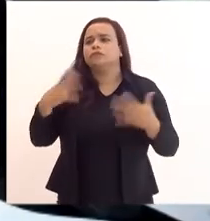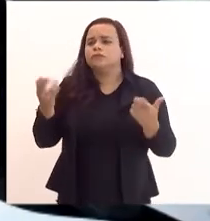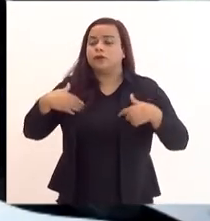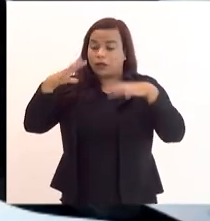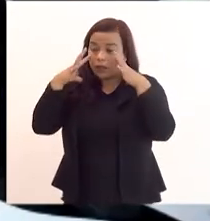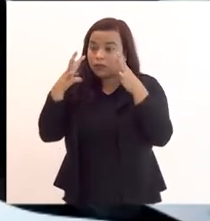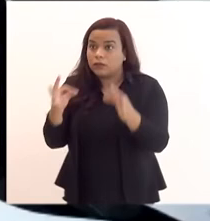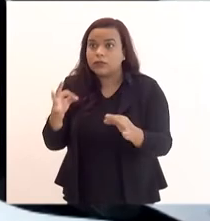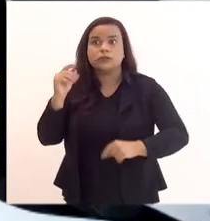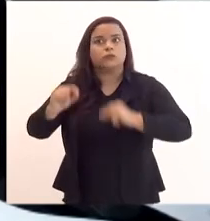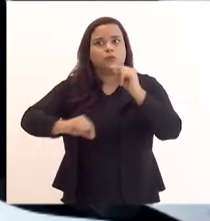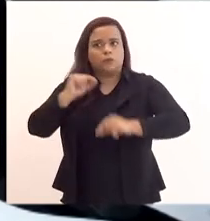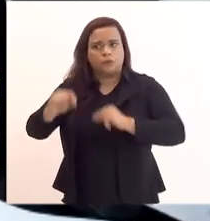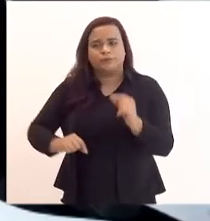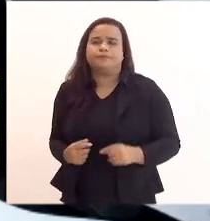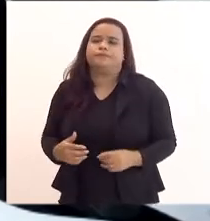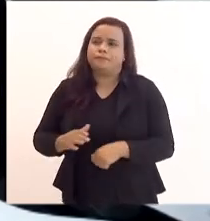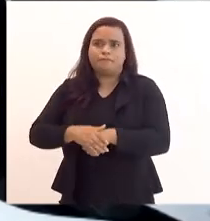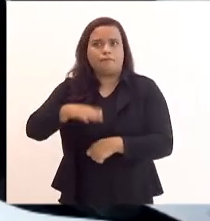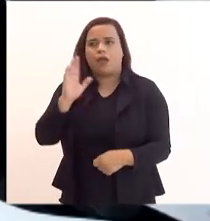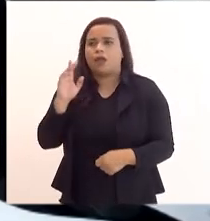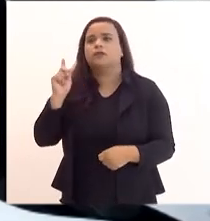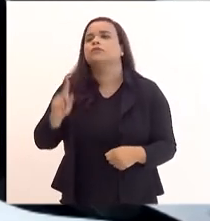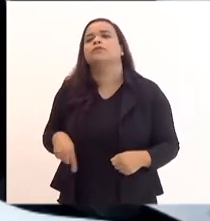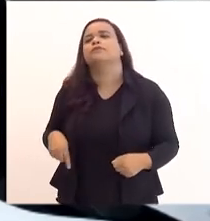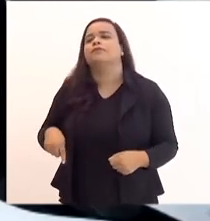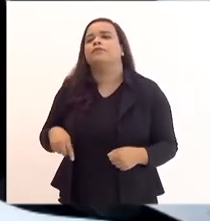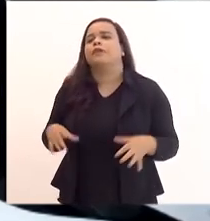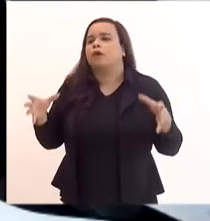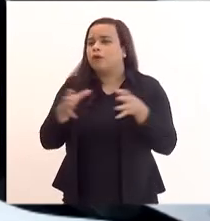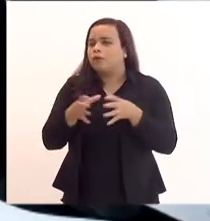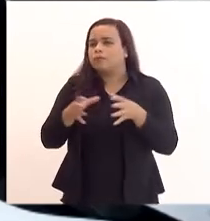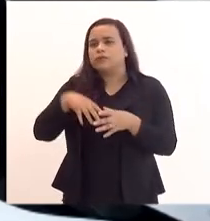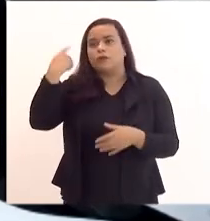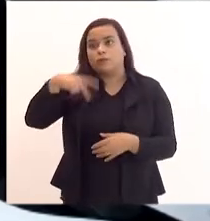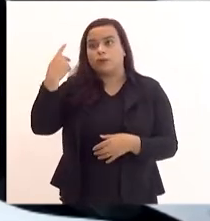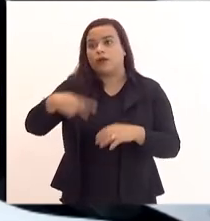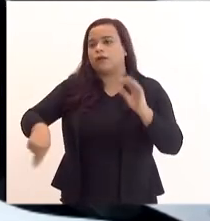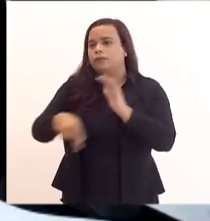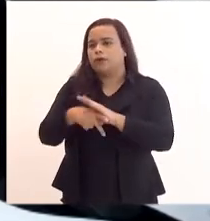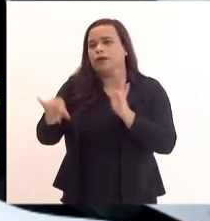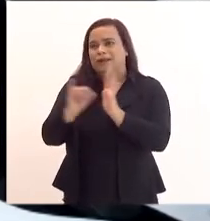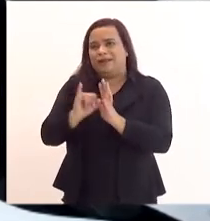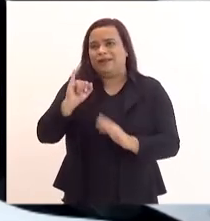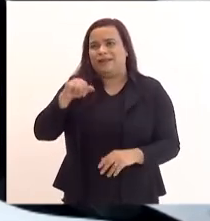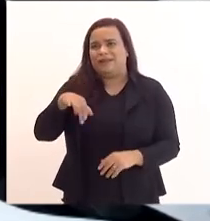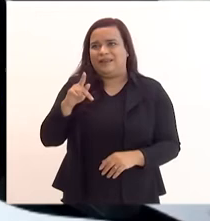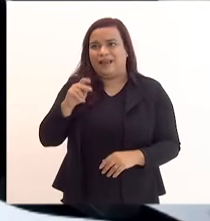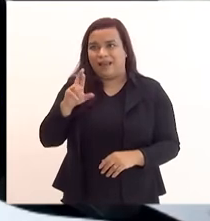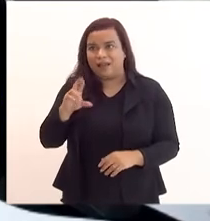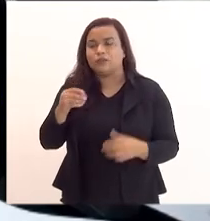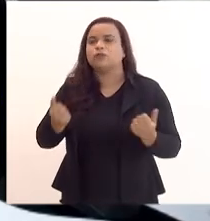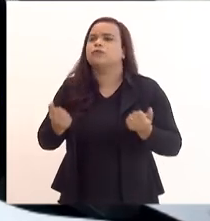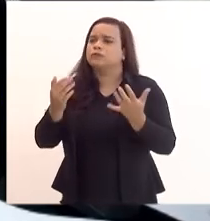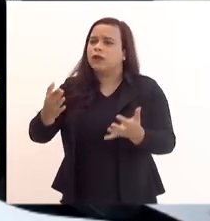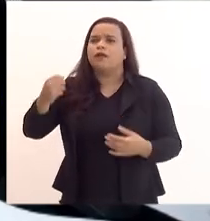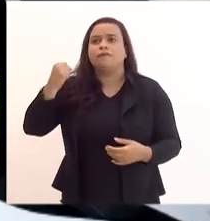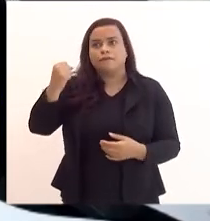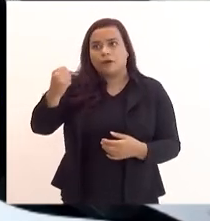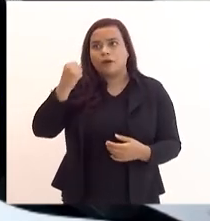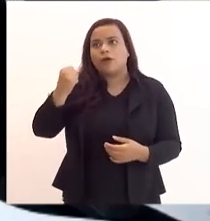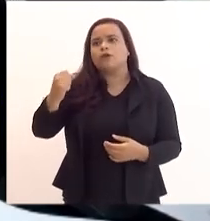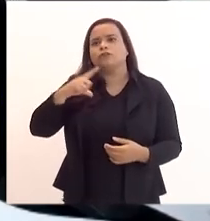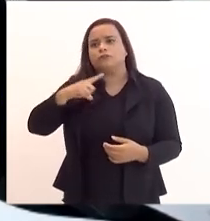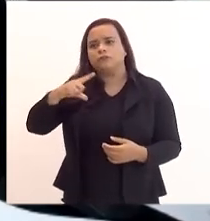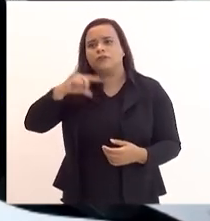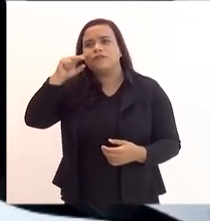a atenção é o seguinte: a Comissão Parlamentar de Inquérito, ela aprofunda, verticaliza